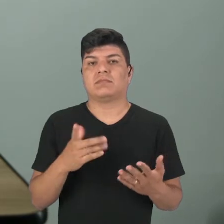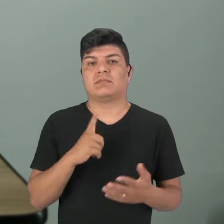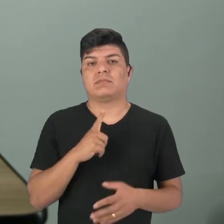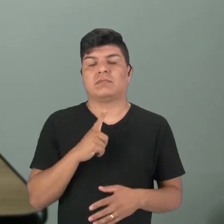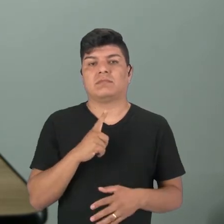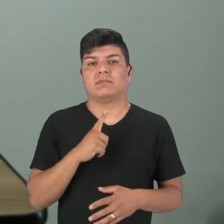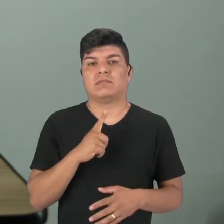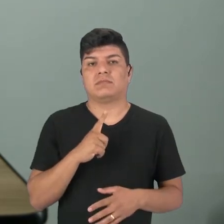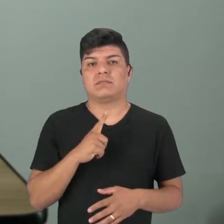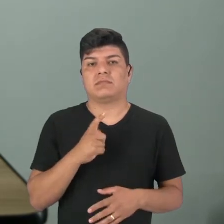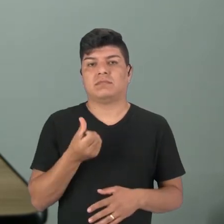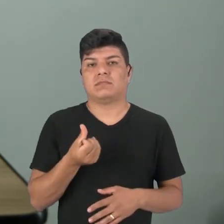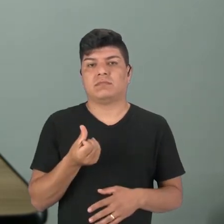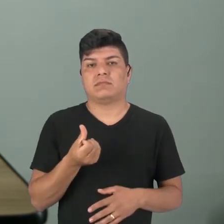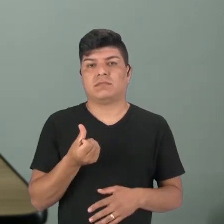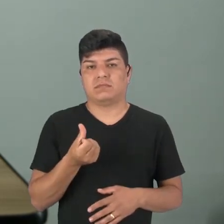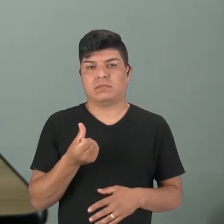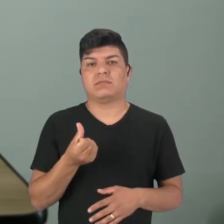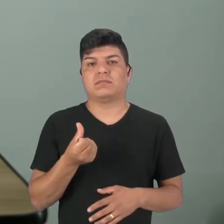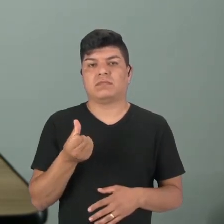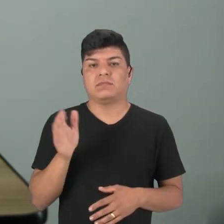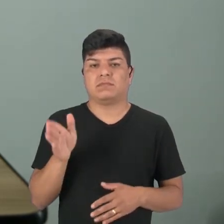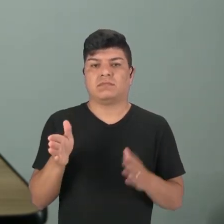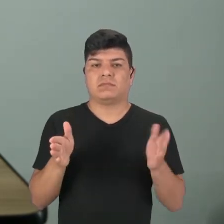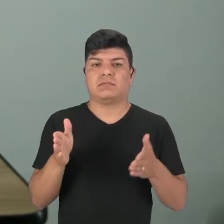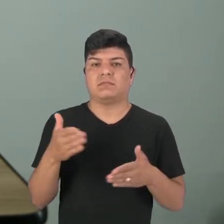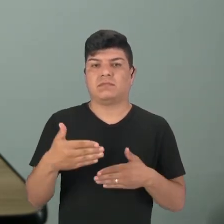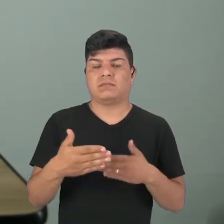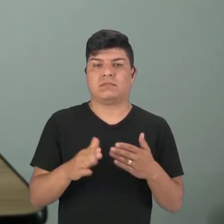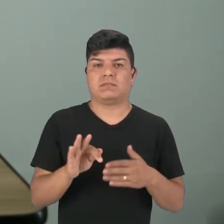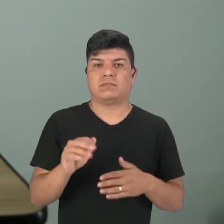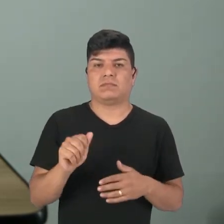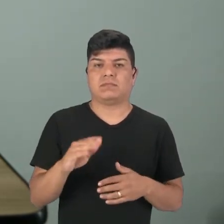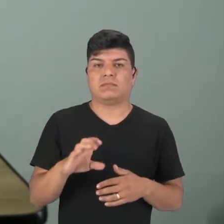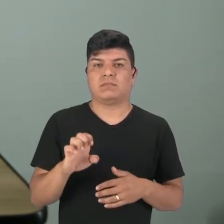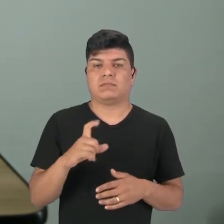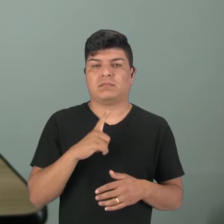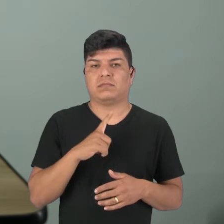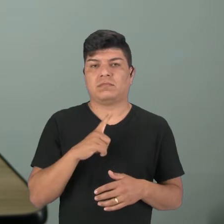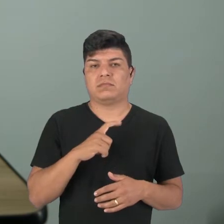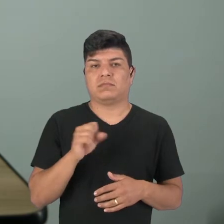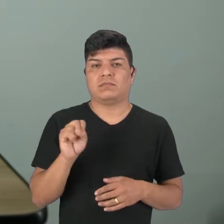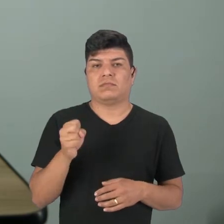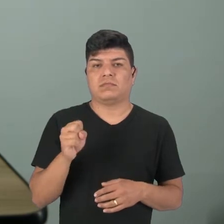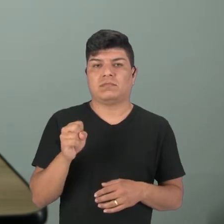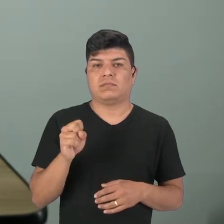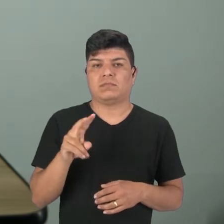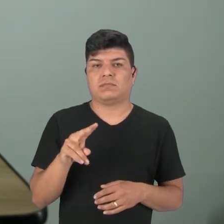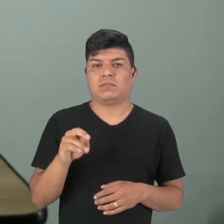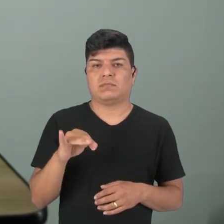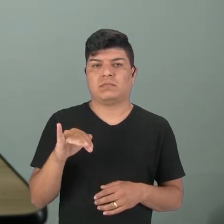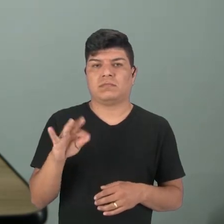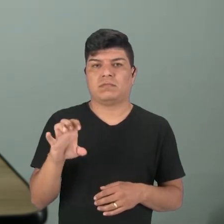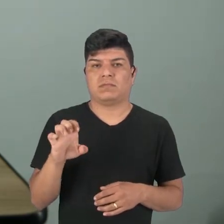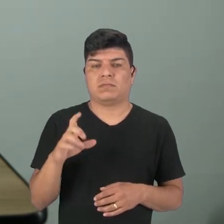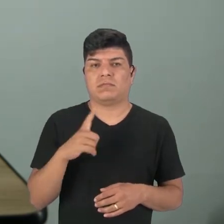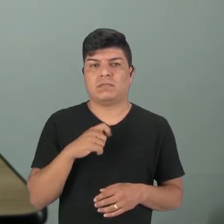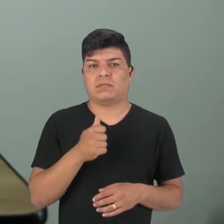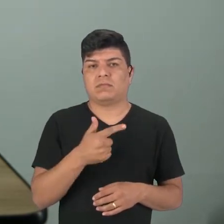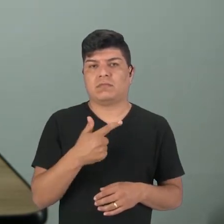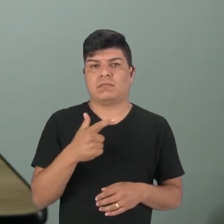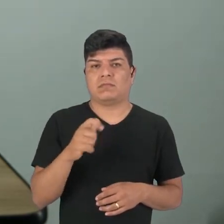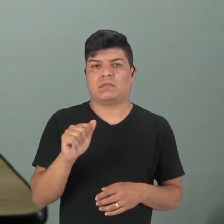tem 6 lados, né, 6 faces, ele tem 8 vértices e